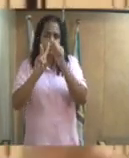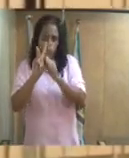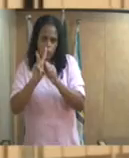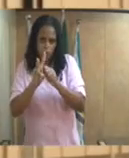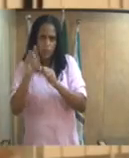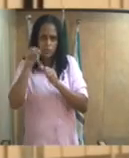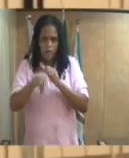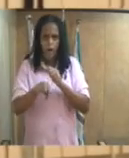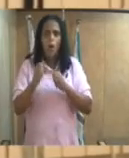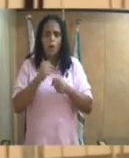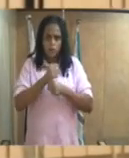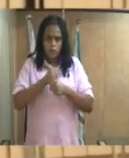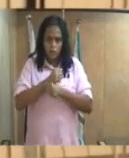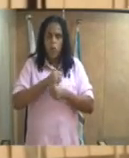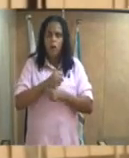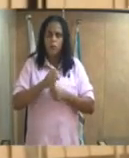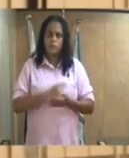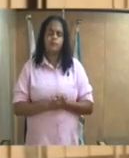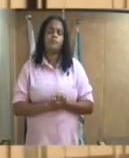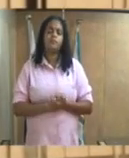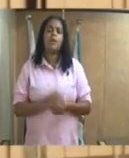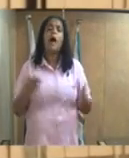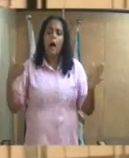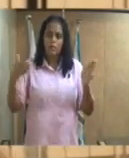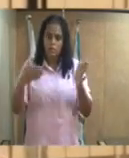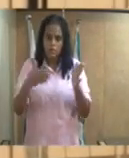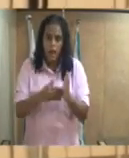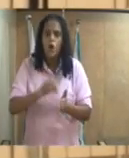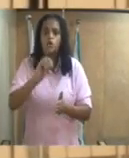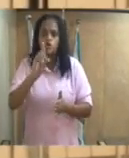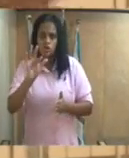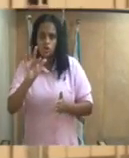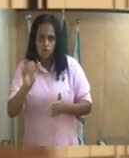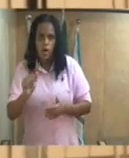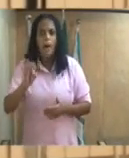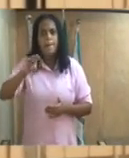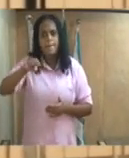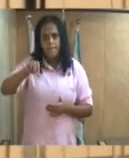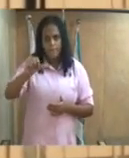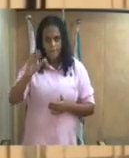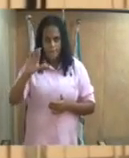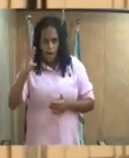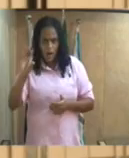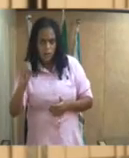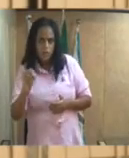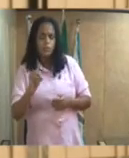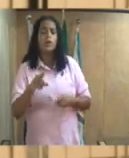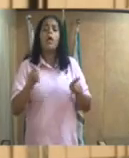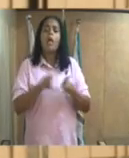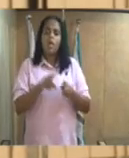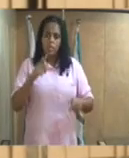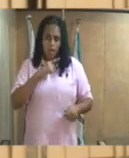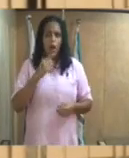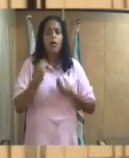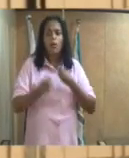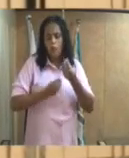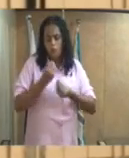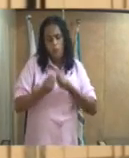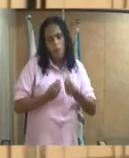e... até o dia em que ele trazer, de março, o desempenho da Receita, bem como